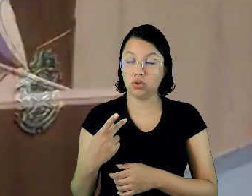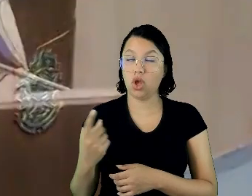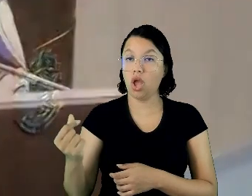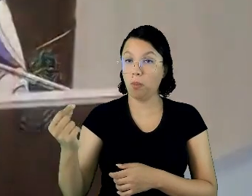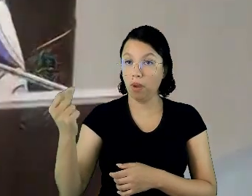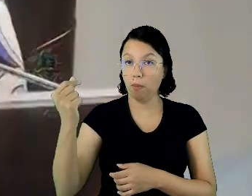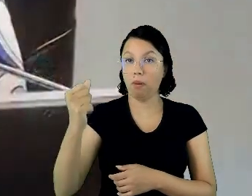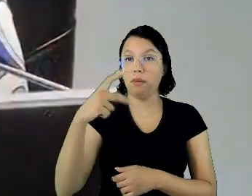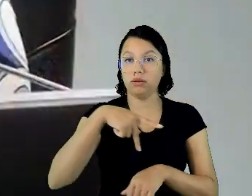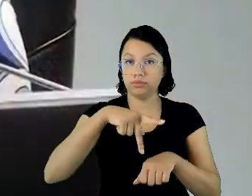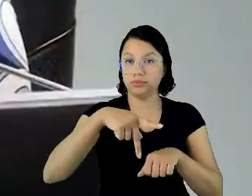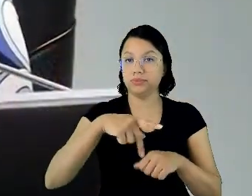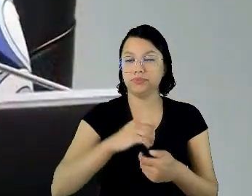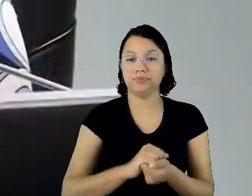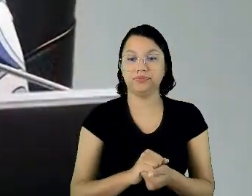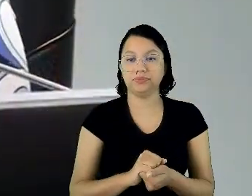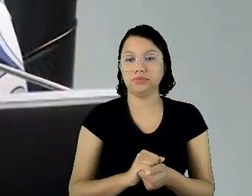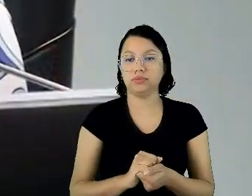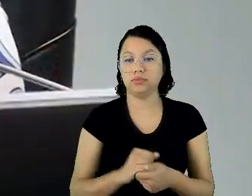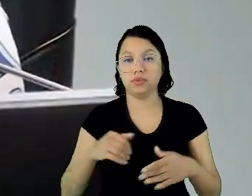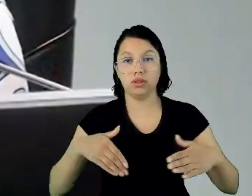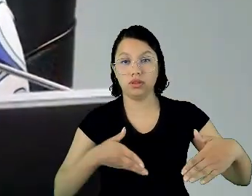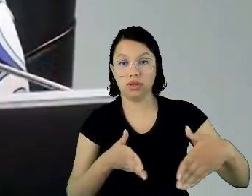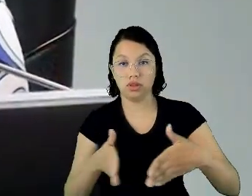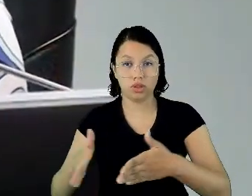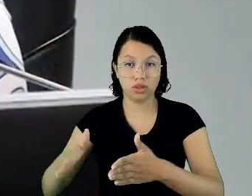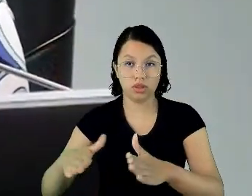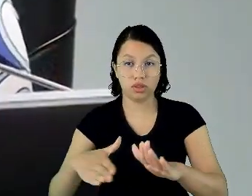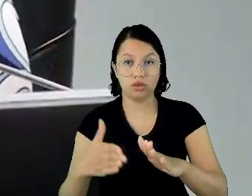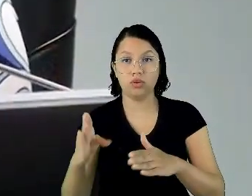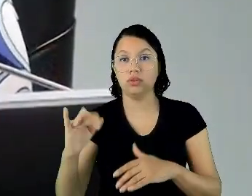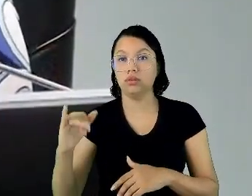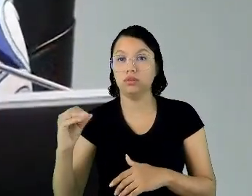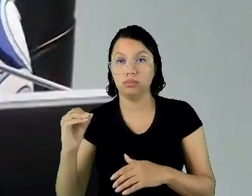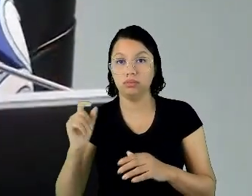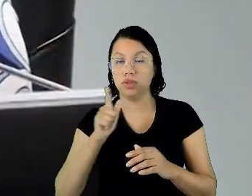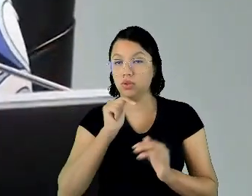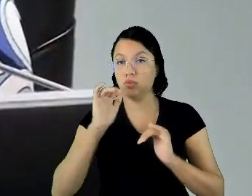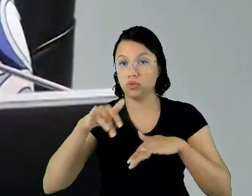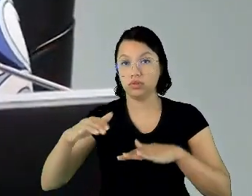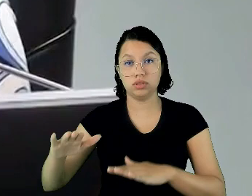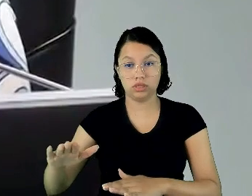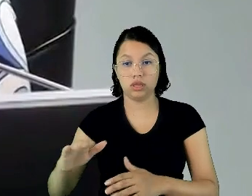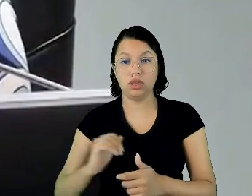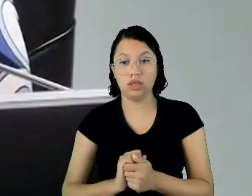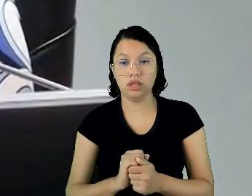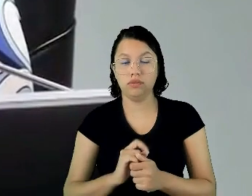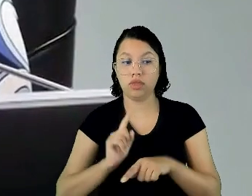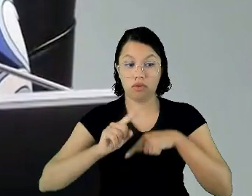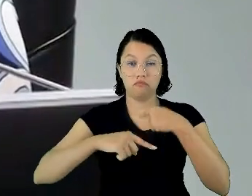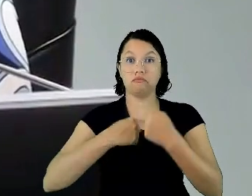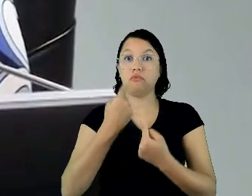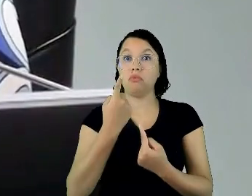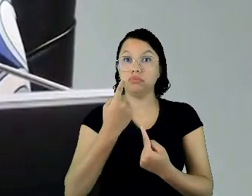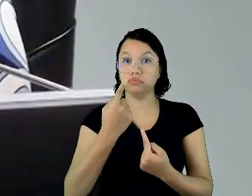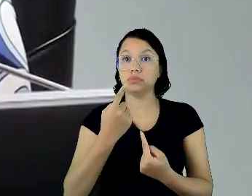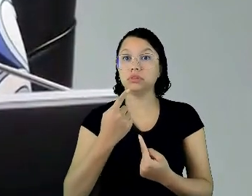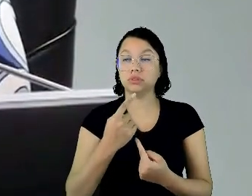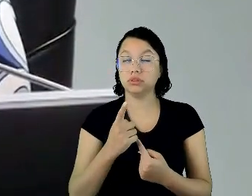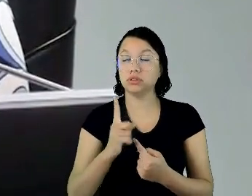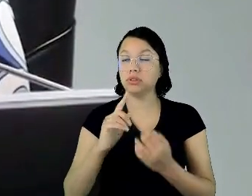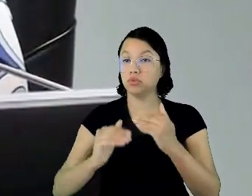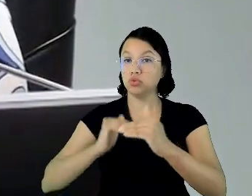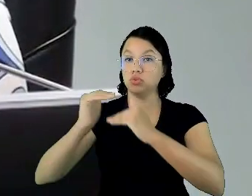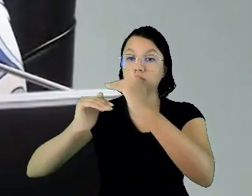Bioceânica, ela vai fazer uma revolução não é só no Mato Grosso do Sul, não, é no país inteiro, né? No estado de São Paulo, porque ela percorre o estado de São Paulo, mas ela vai